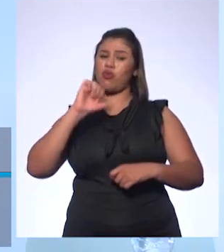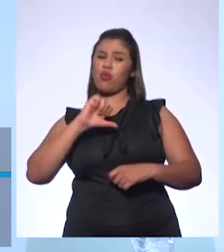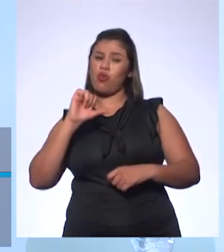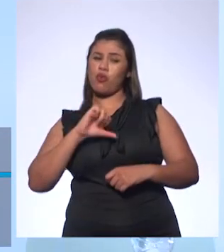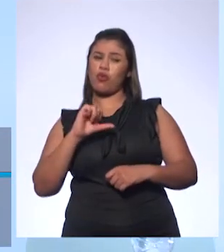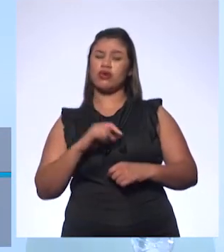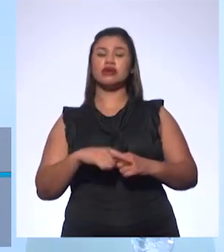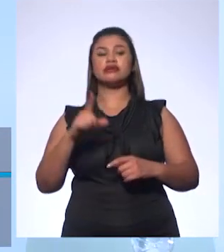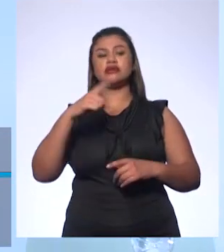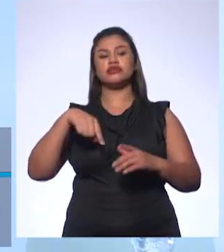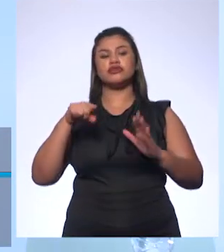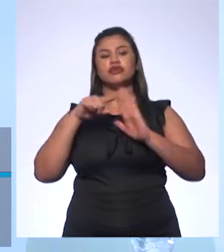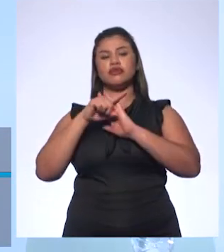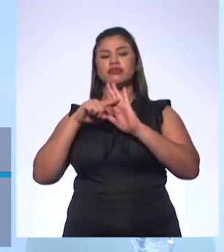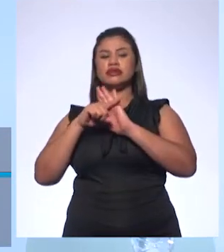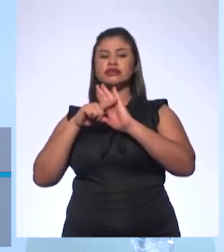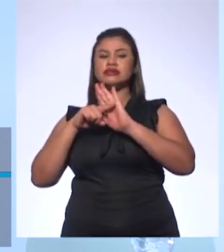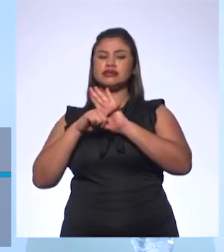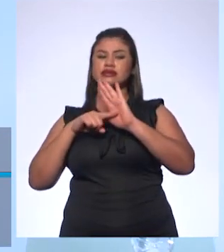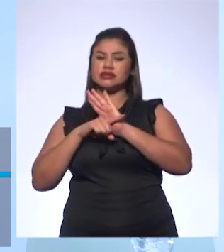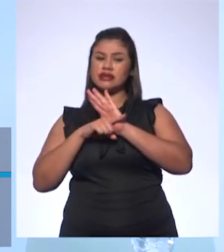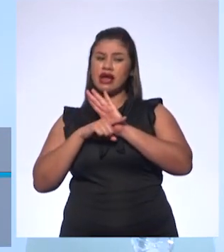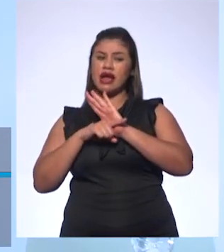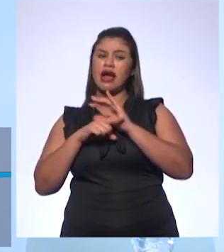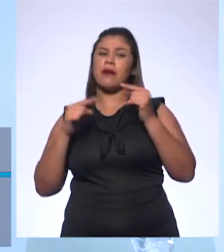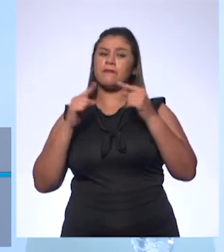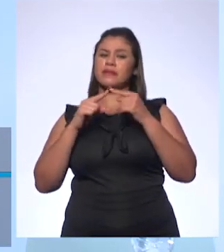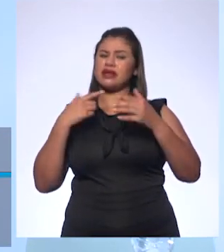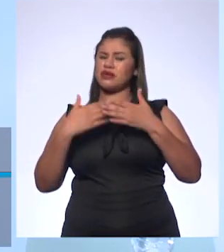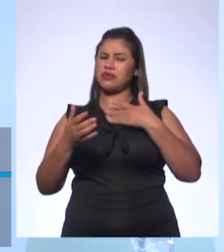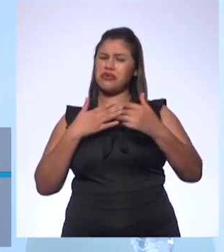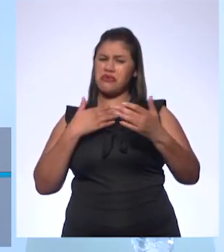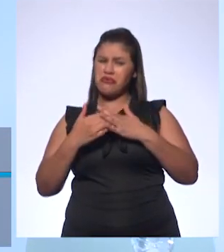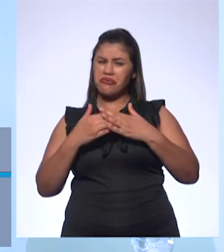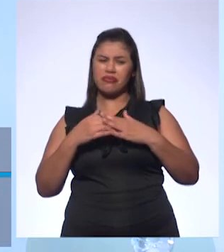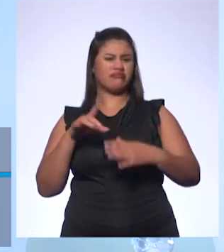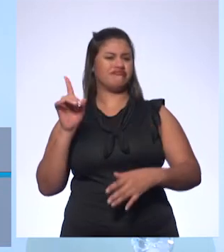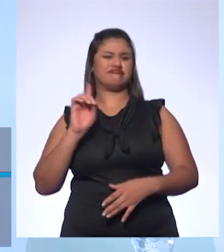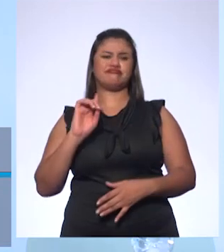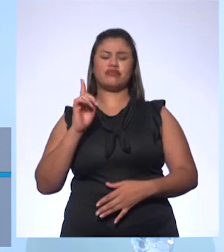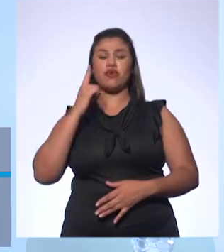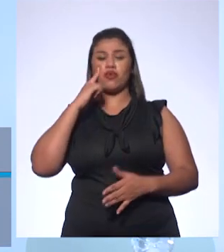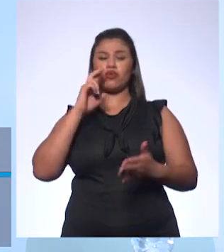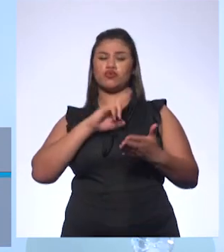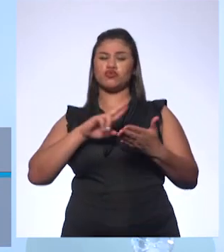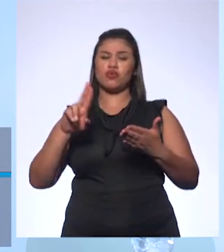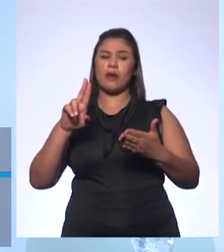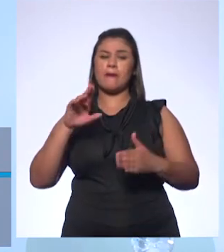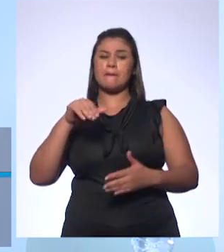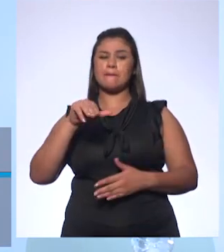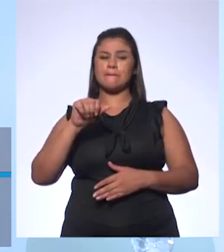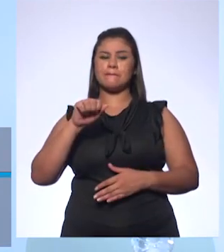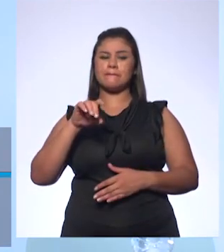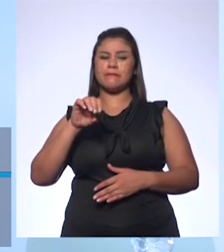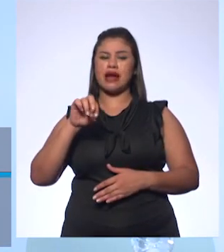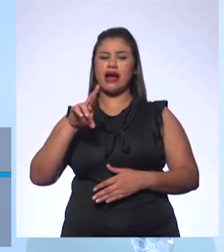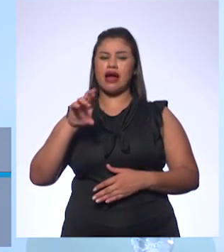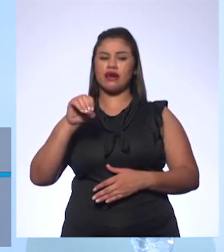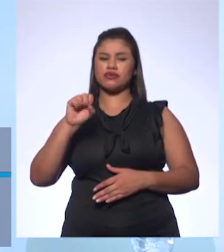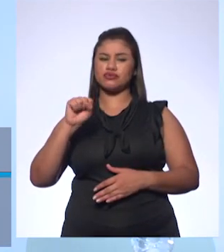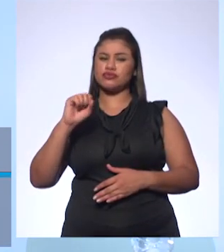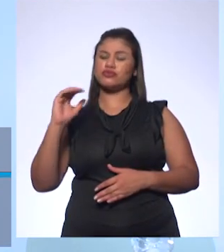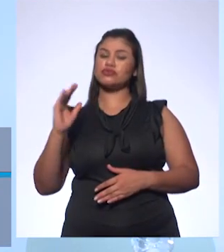o cara, ele não é qualquer um, não. Cadê aqui o nome dele? Deixa eu ver aqui. O Marcos Bolos, ele